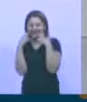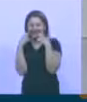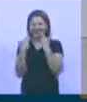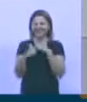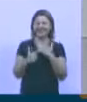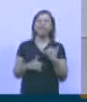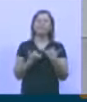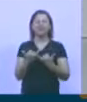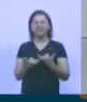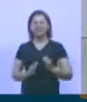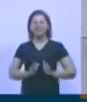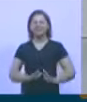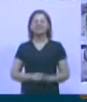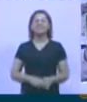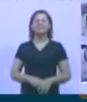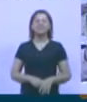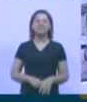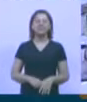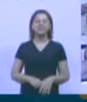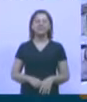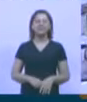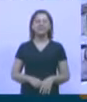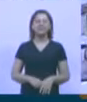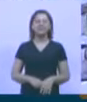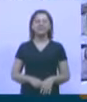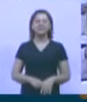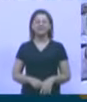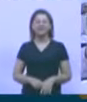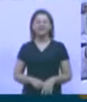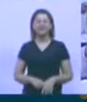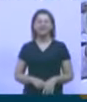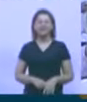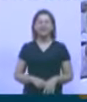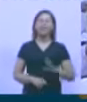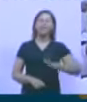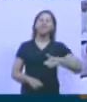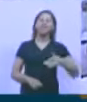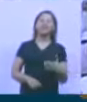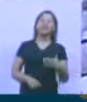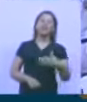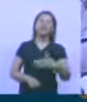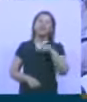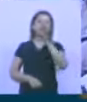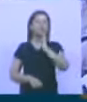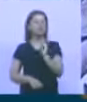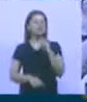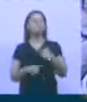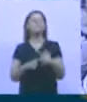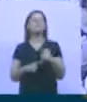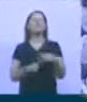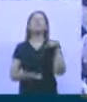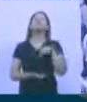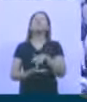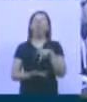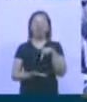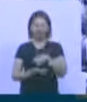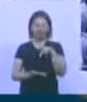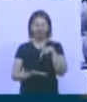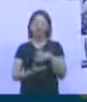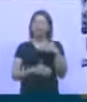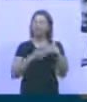Ah. All right. So she will tell you what I'm saying is right. Então ela vai dizer para vocês que o que eu estou dizendo aqui é verdade, não é?